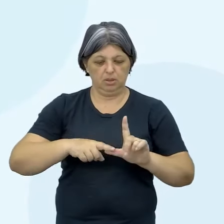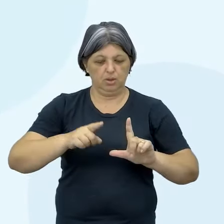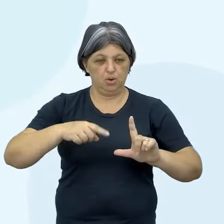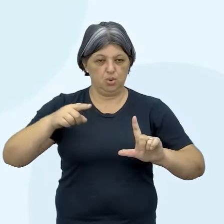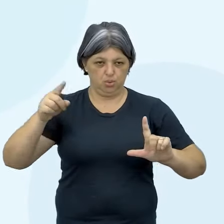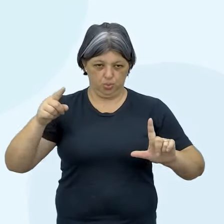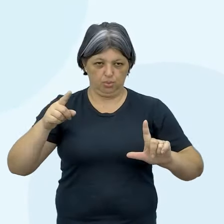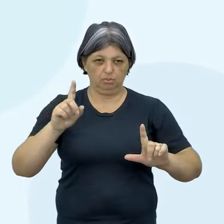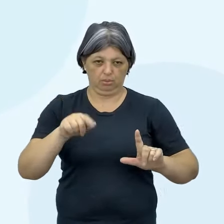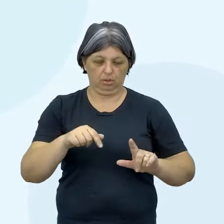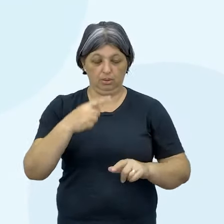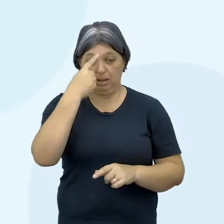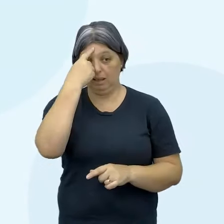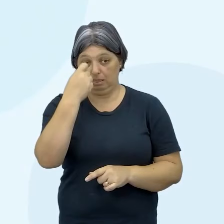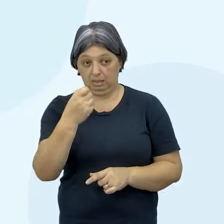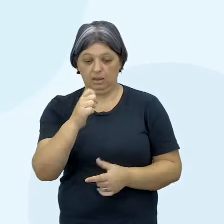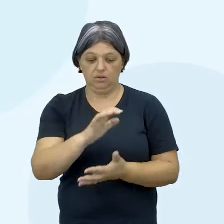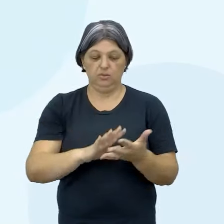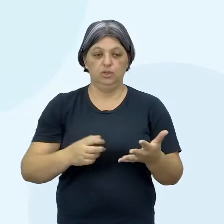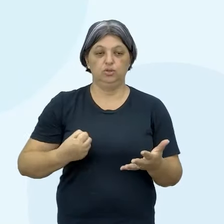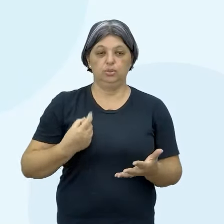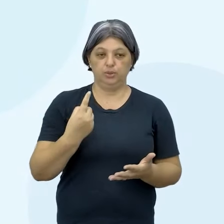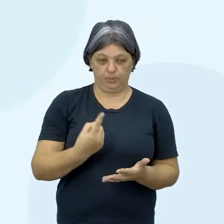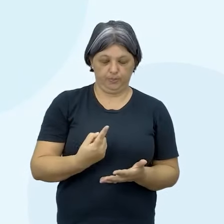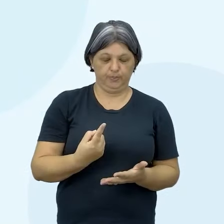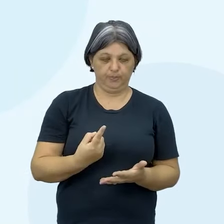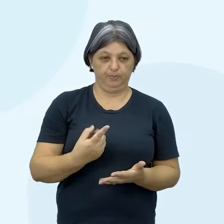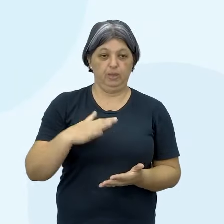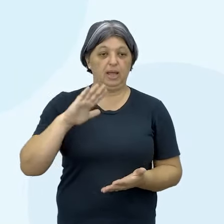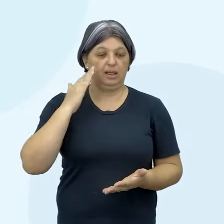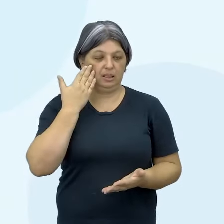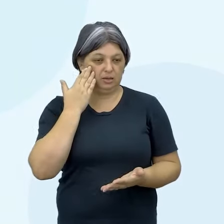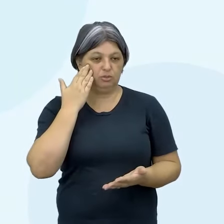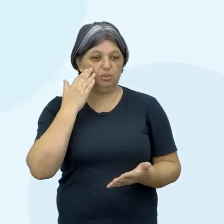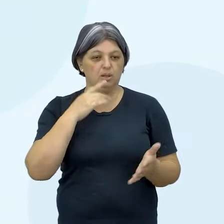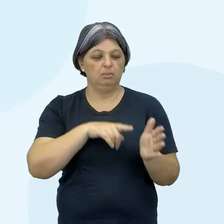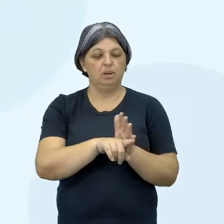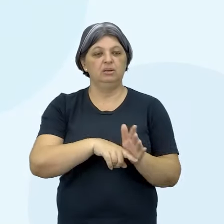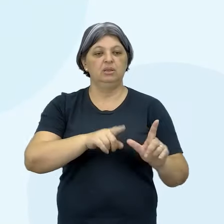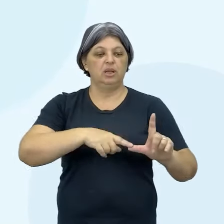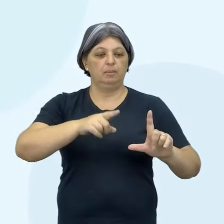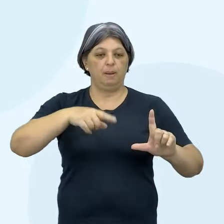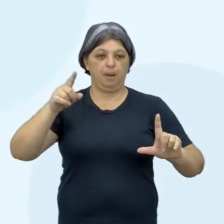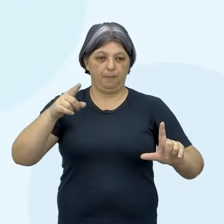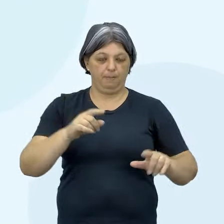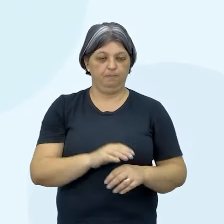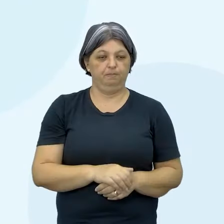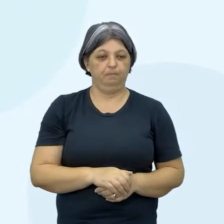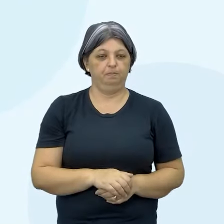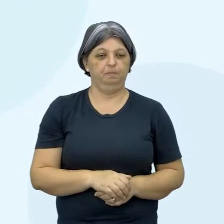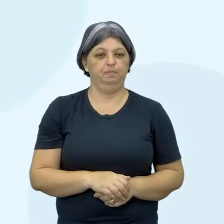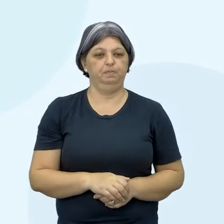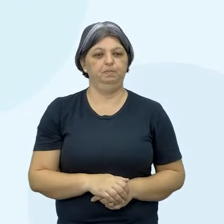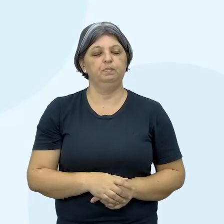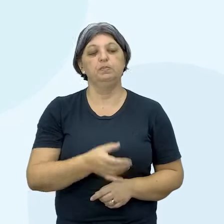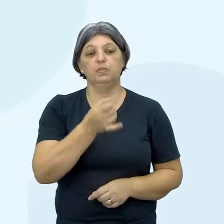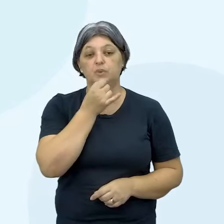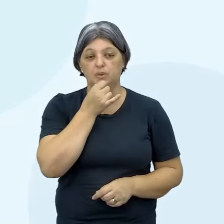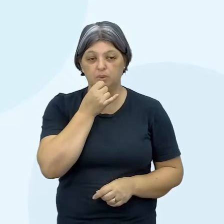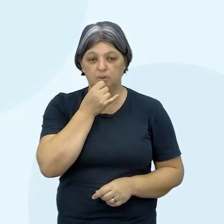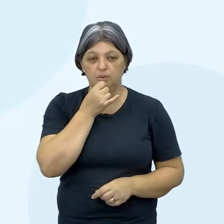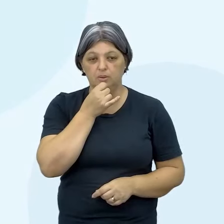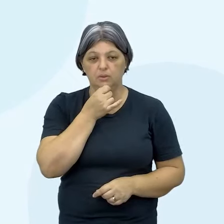é a ideia aí da atividade 1. Interpretar os índices, certo? Aí a gente vai ver que, por exemplo, o